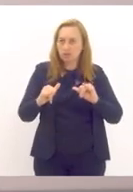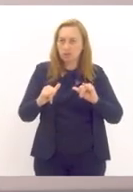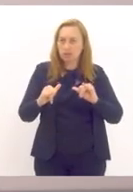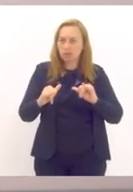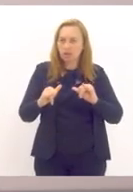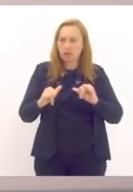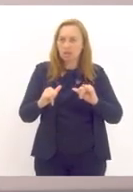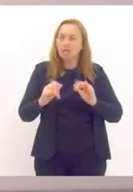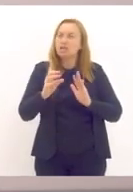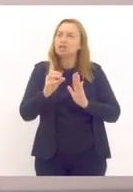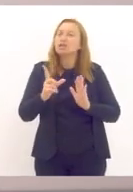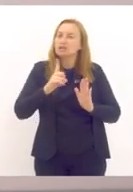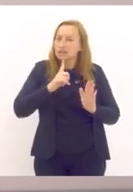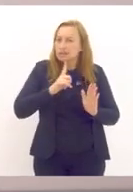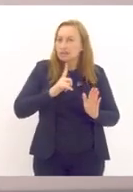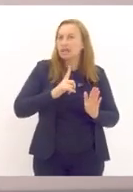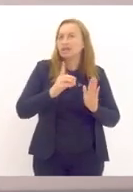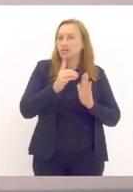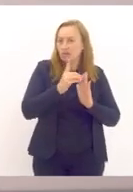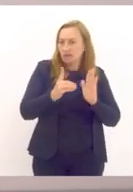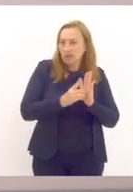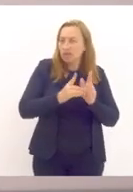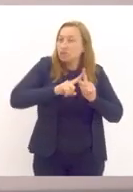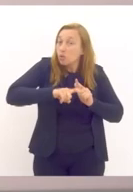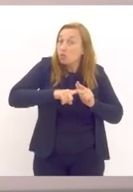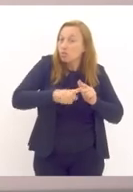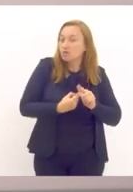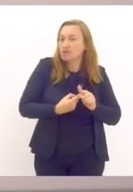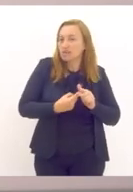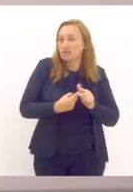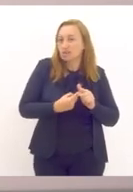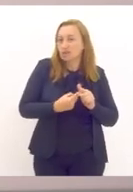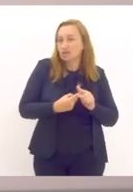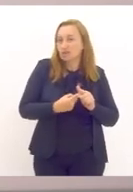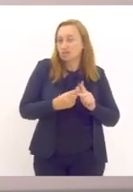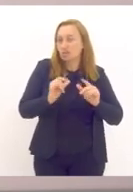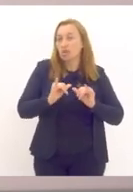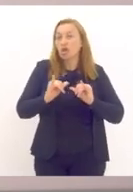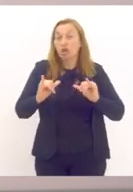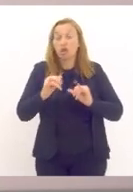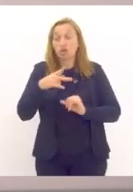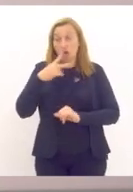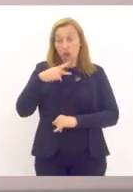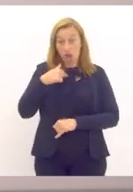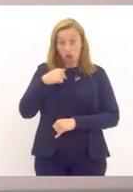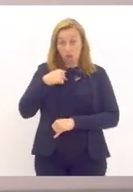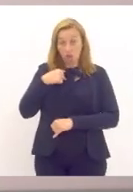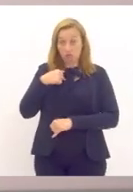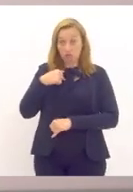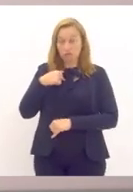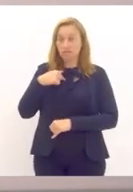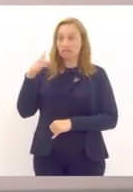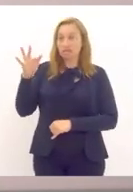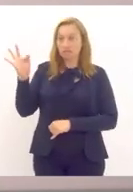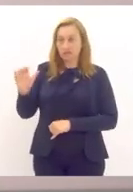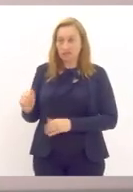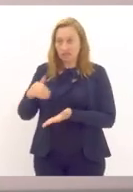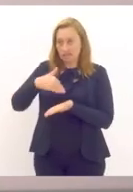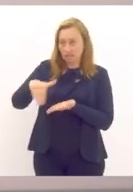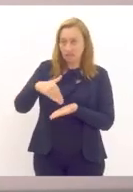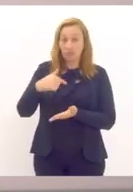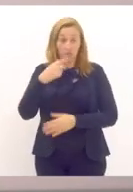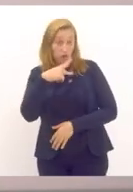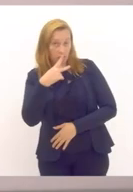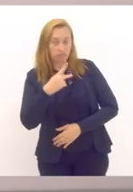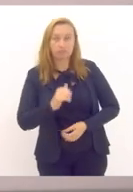decreto ajustando o orçamento a esta nota de receita. Então, nós estamos falando, eu, Secretaria de Fazenda, dizendo o seguinte, olha